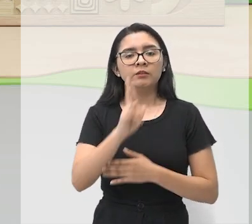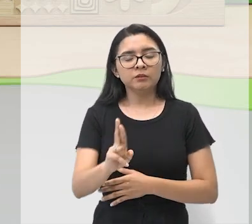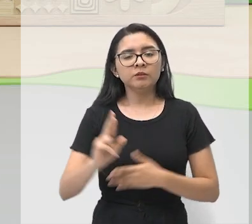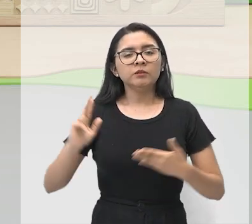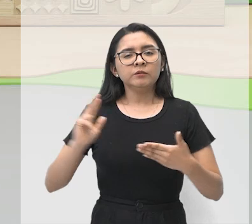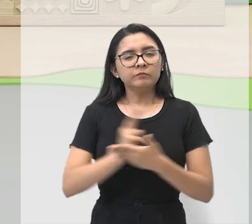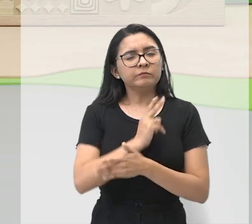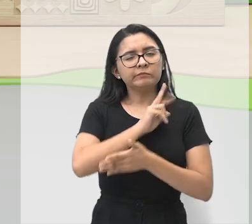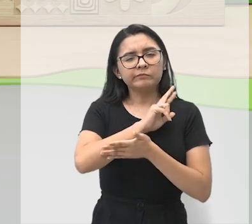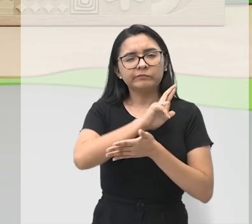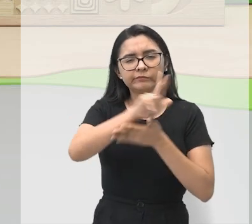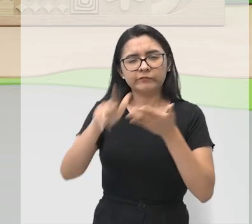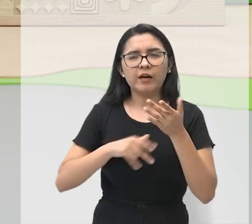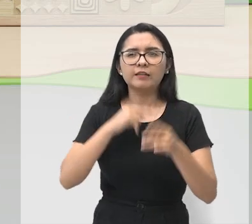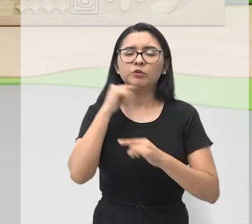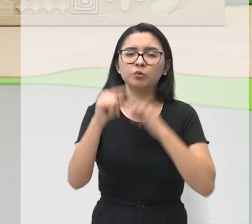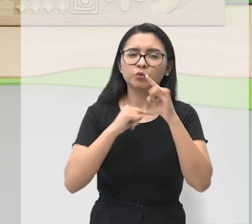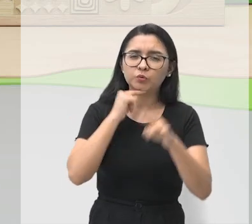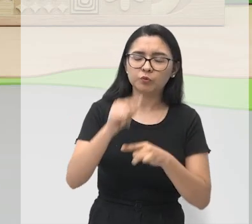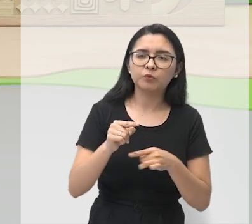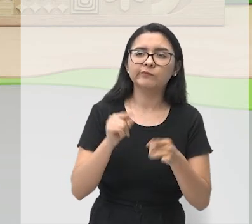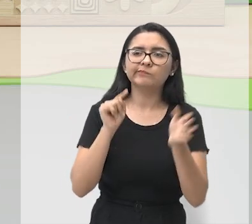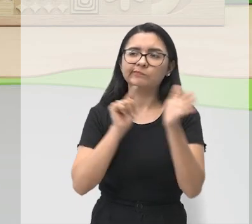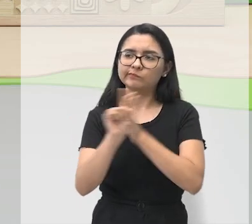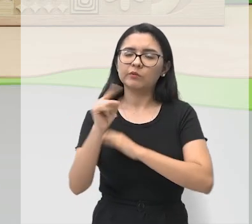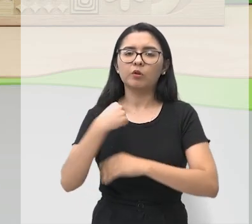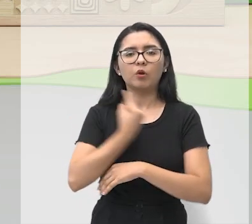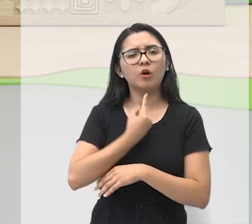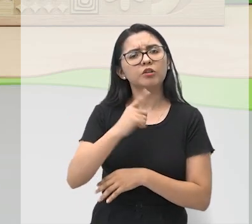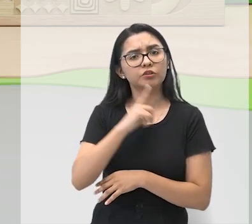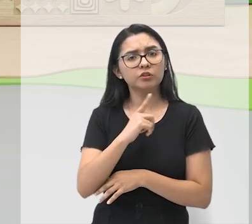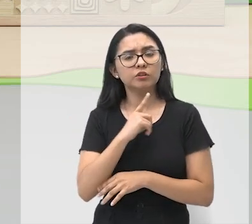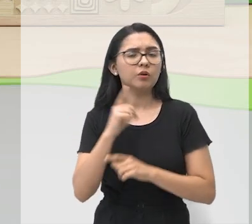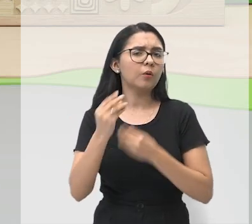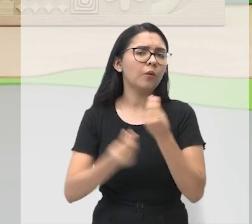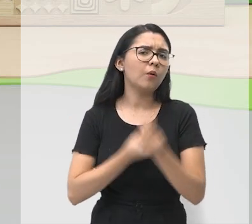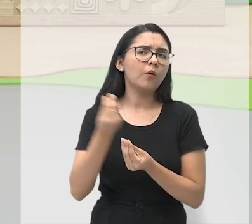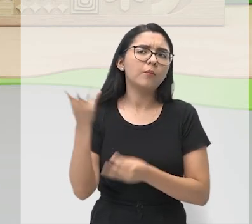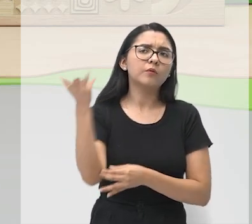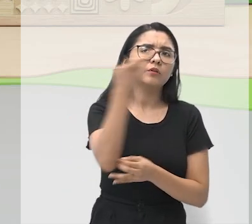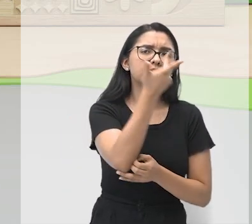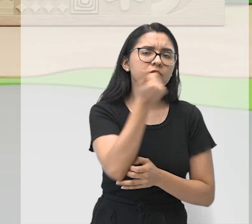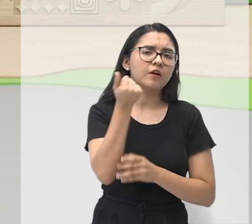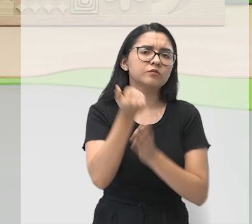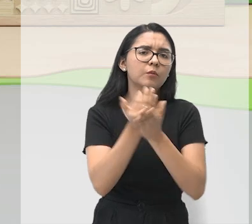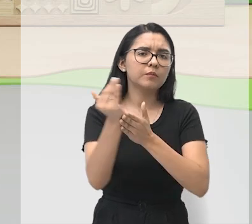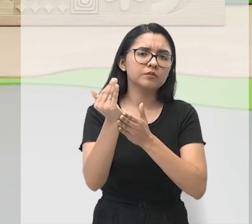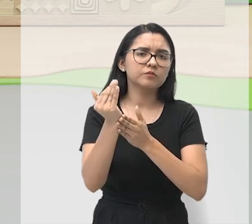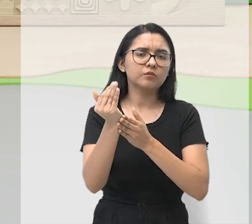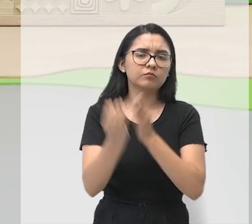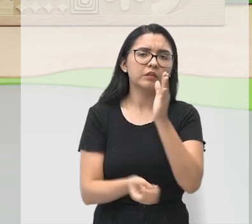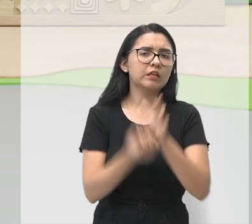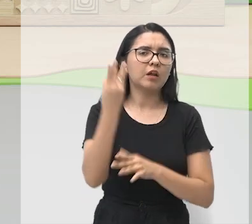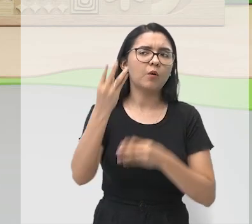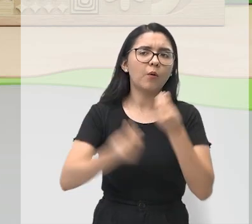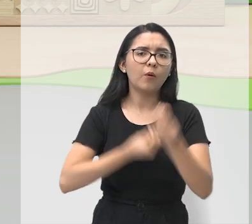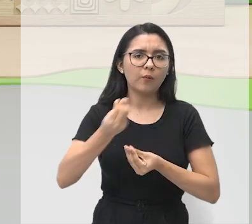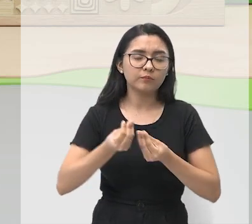para muitos questionamentos que nós tínhamos sobre essa origem,